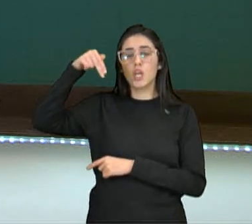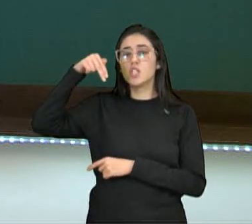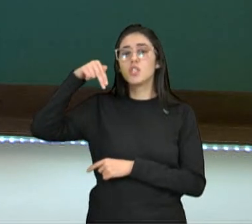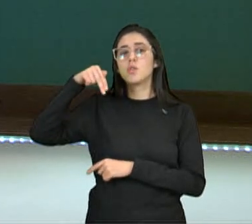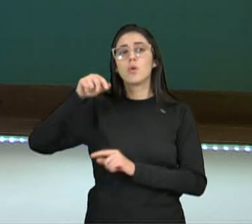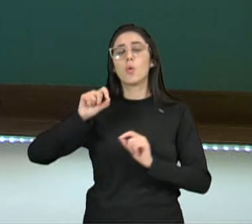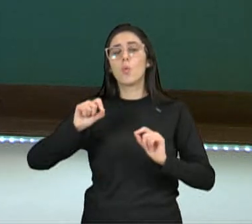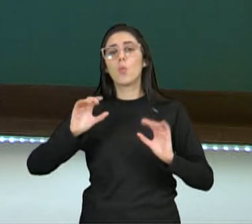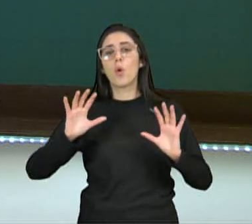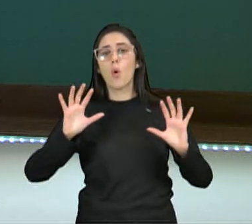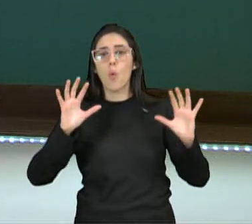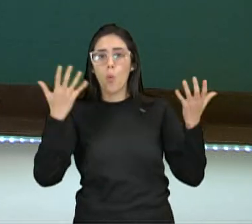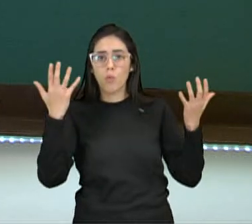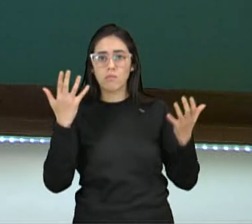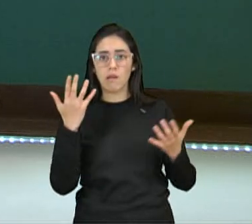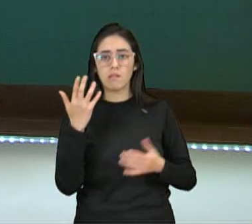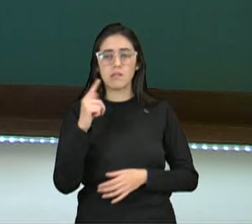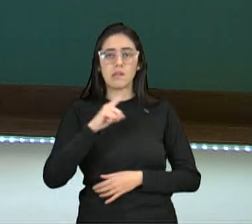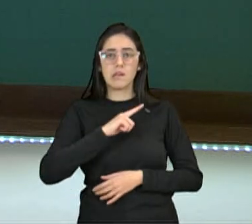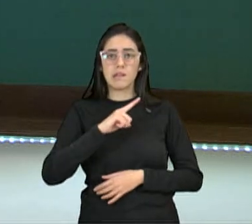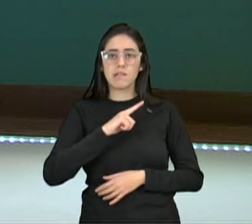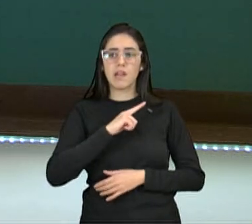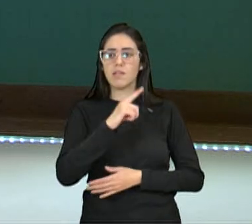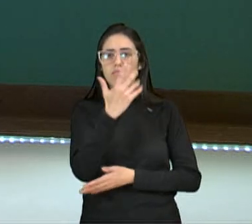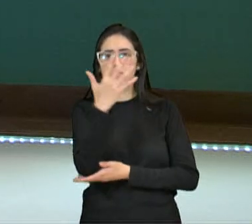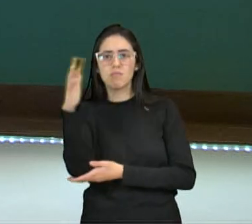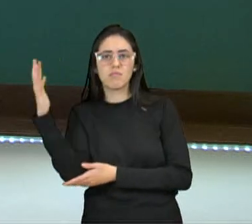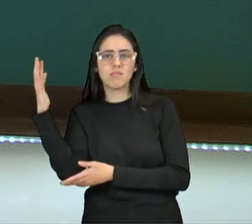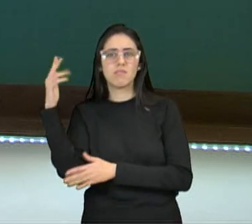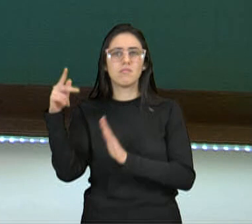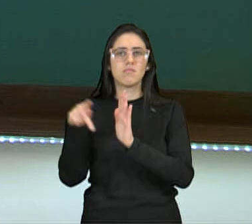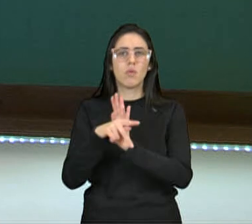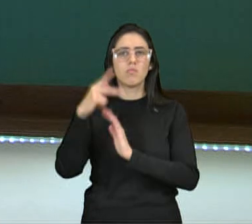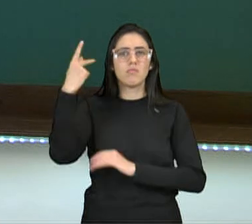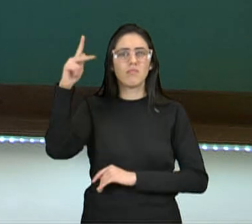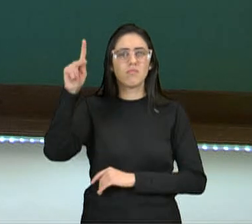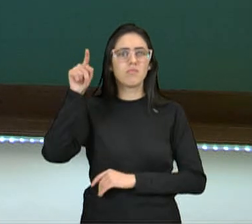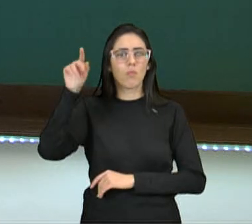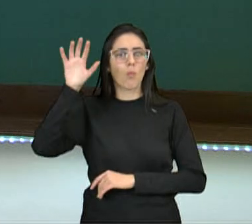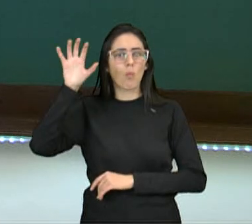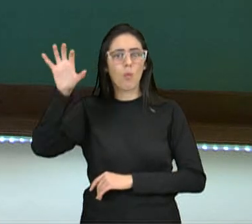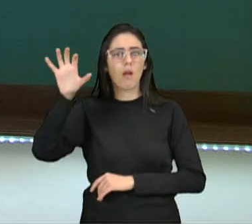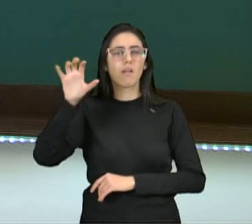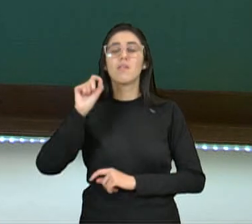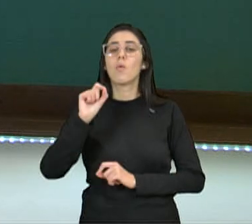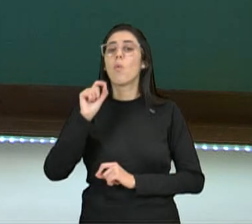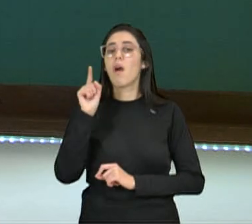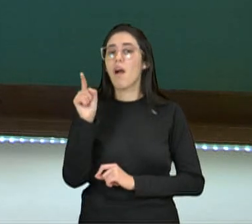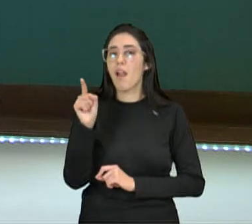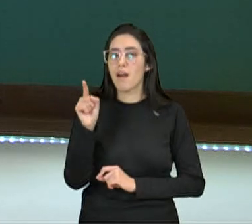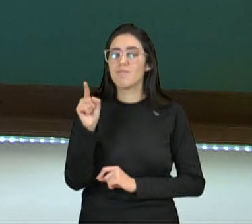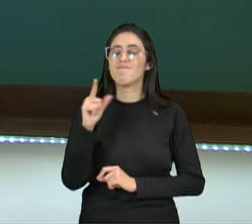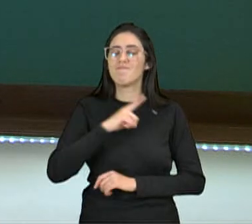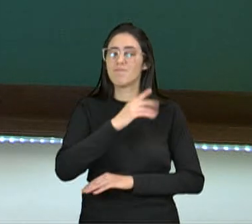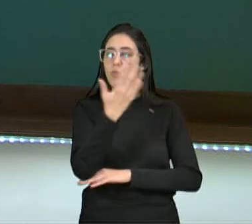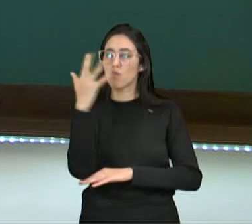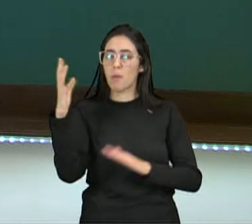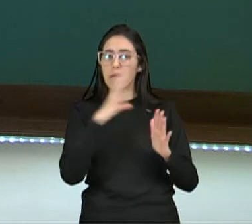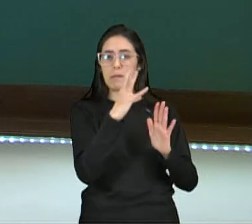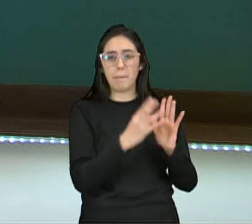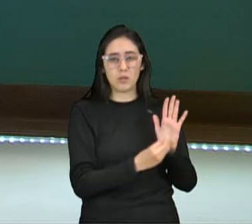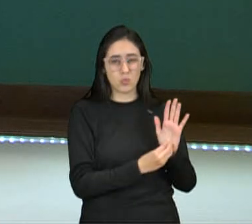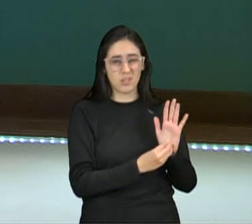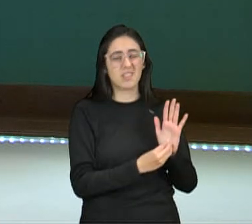temos presente de vegetação nativa na região norte é justamente a floresta amazônica. Então